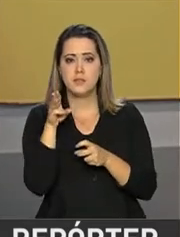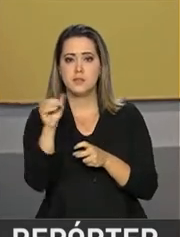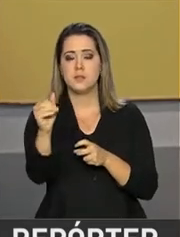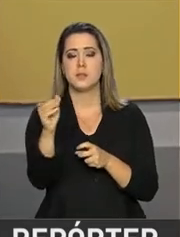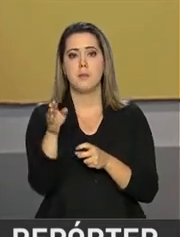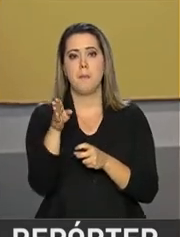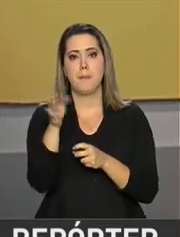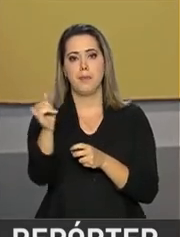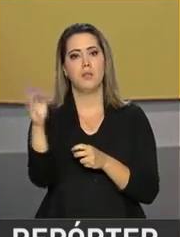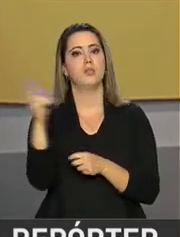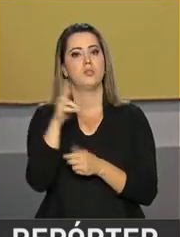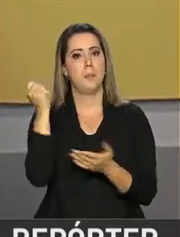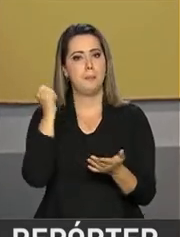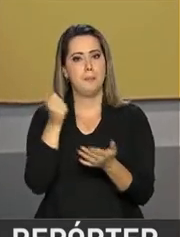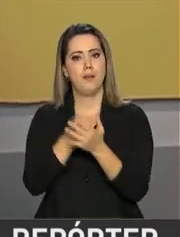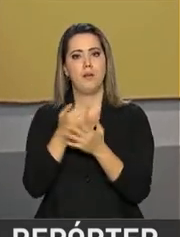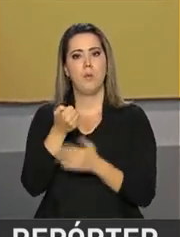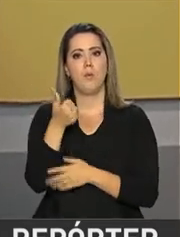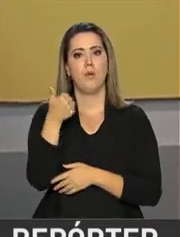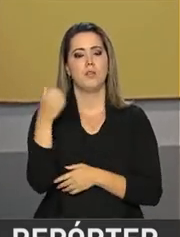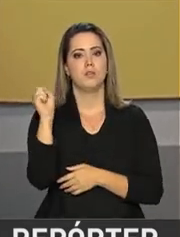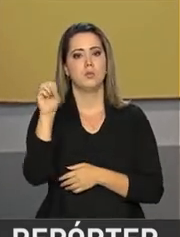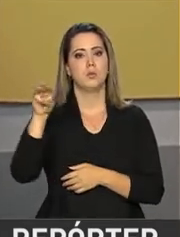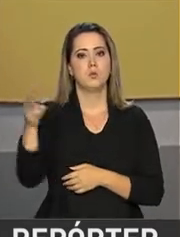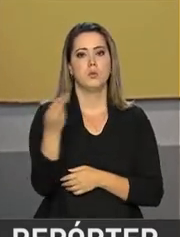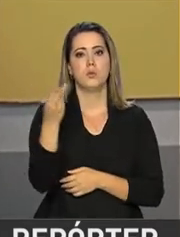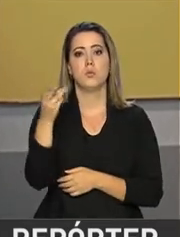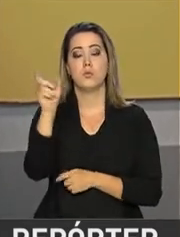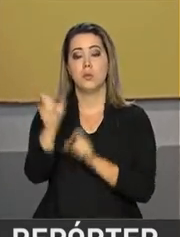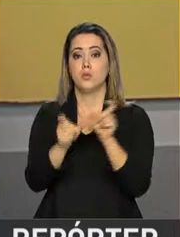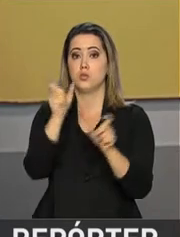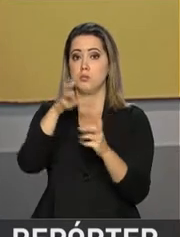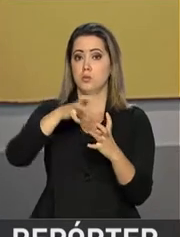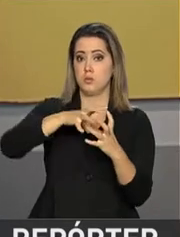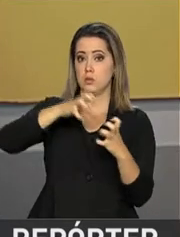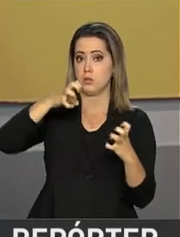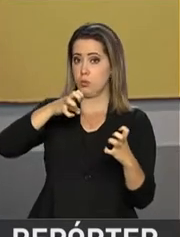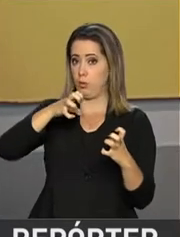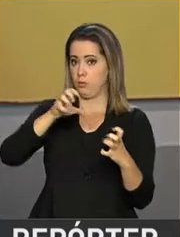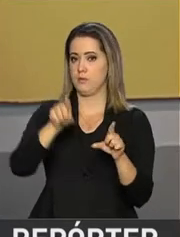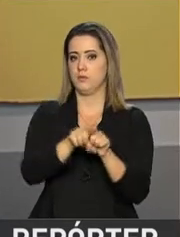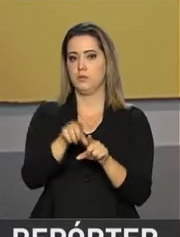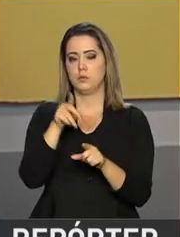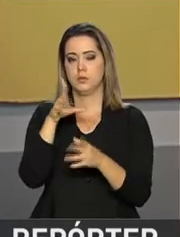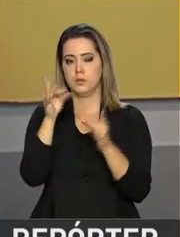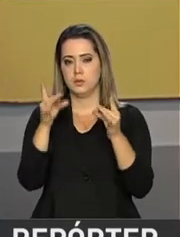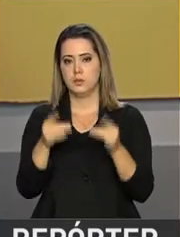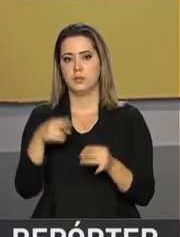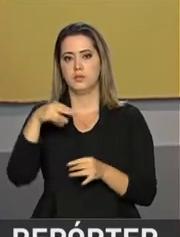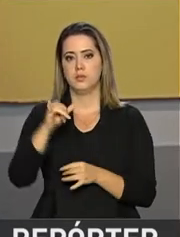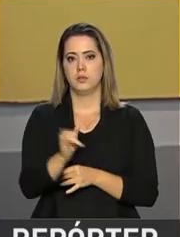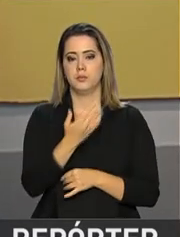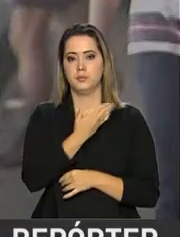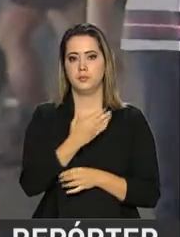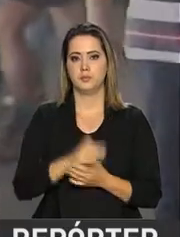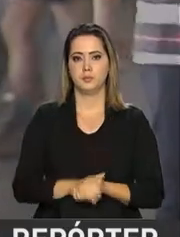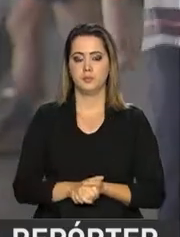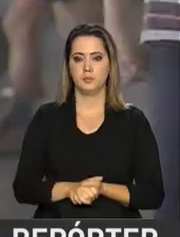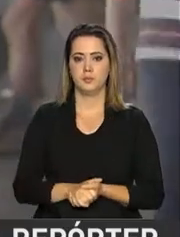de reais sejam pagos para quase oito milhões e meio de idosos os detalhes com repórter nem pereira